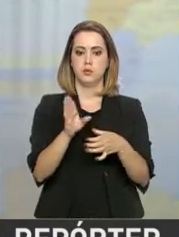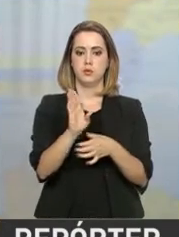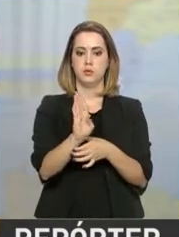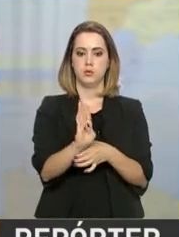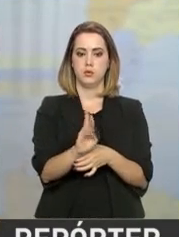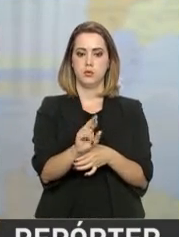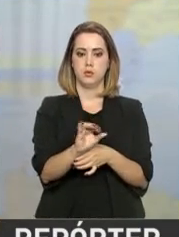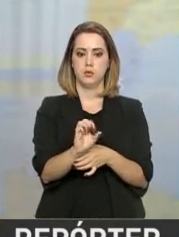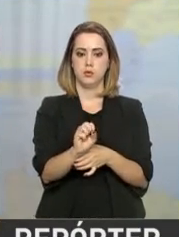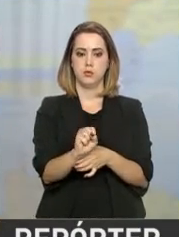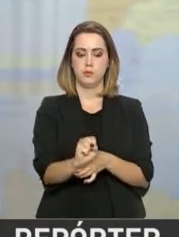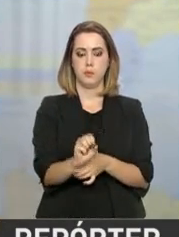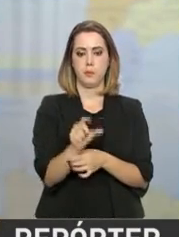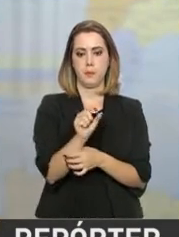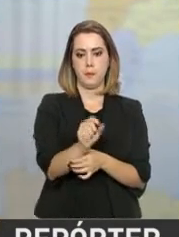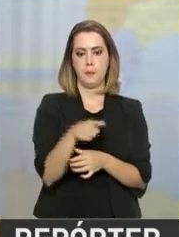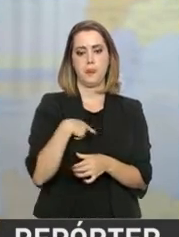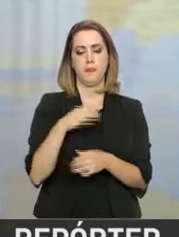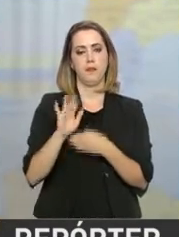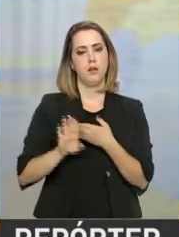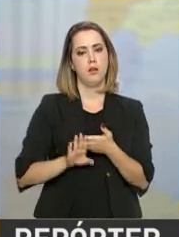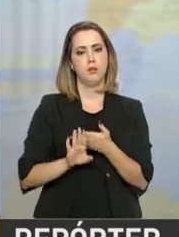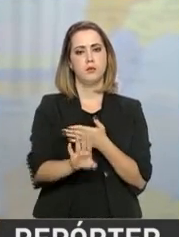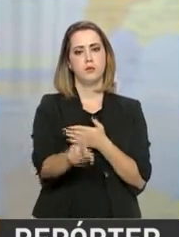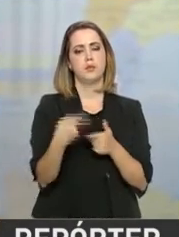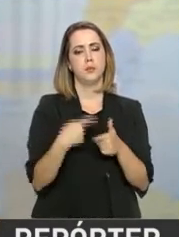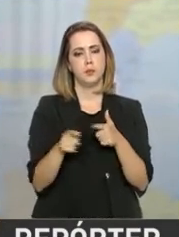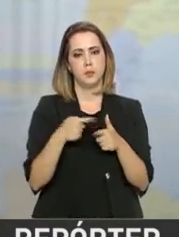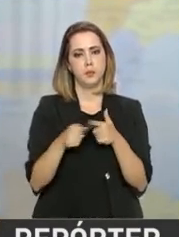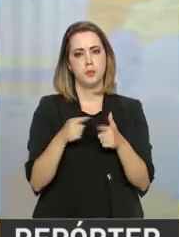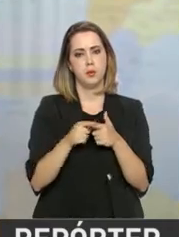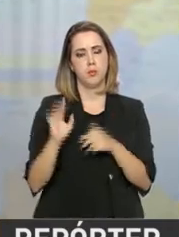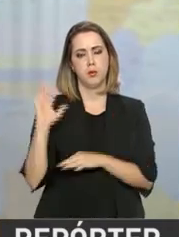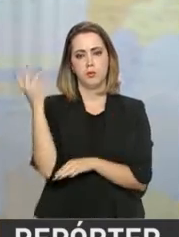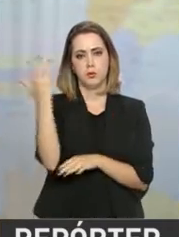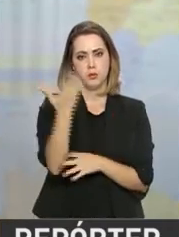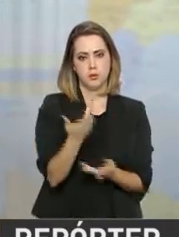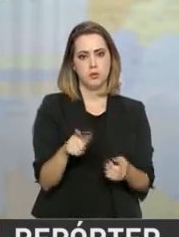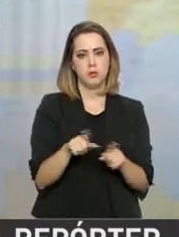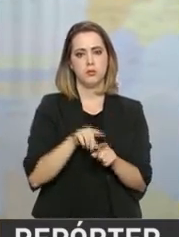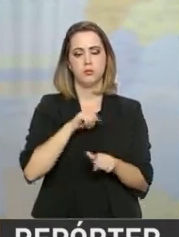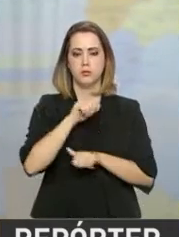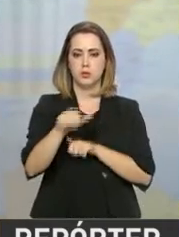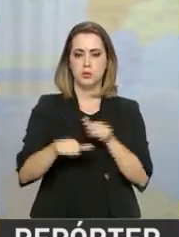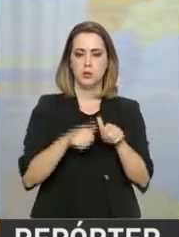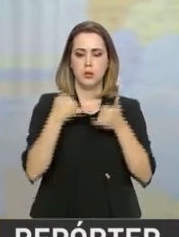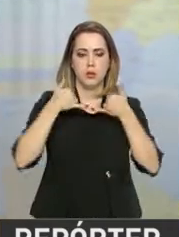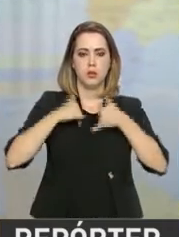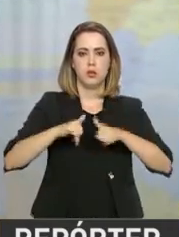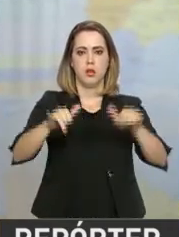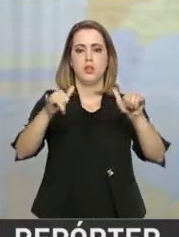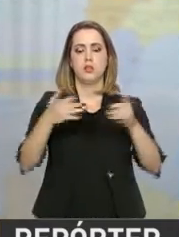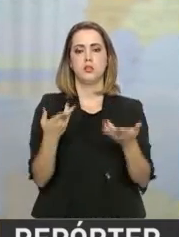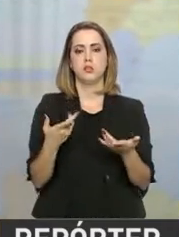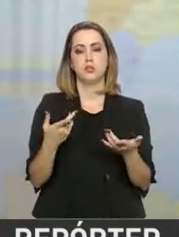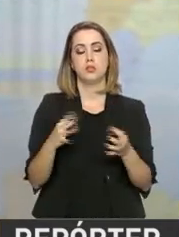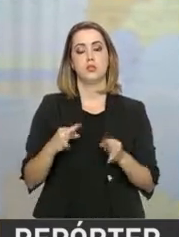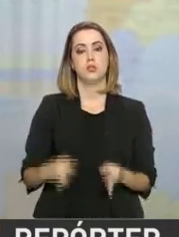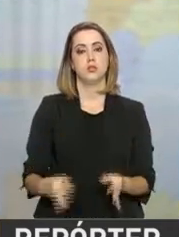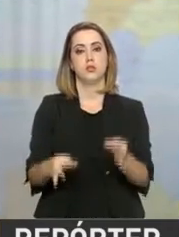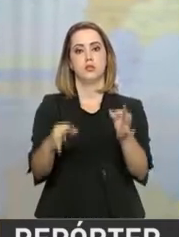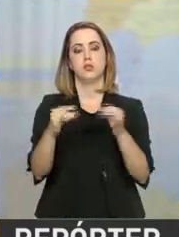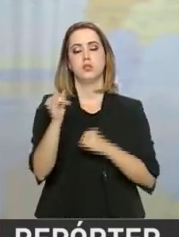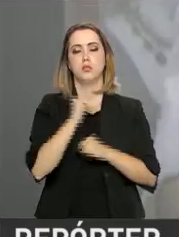de biotecnologia, prevenção de desastres, energias renováveis, tecnologia da informação